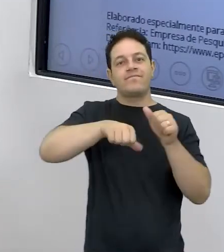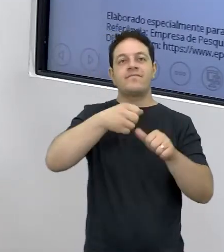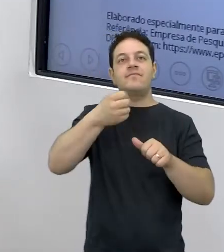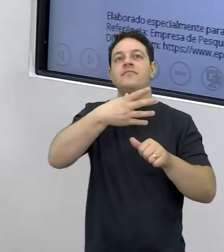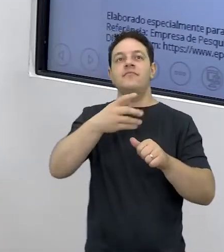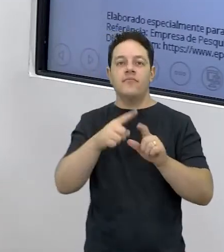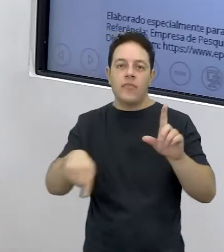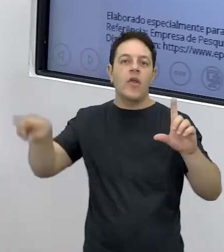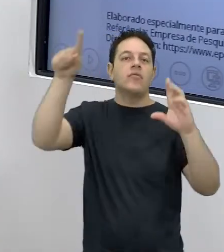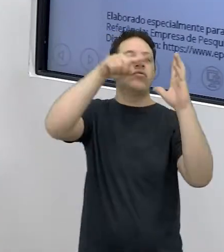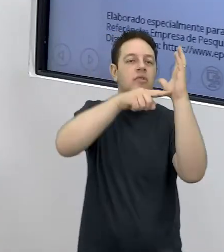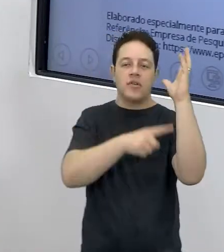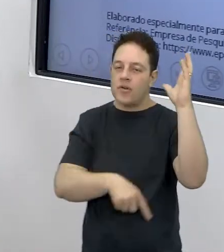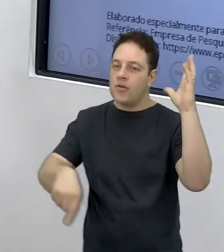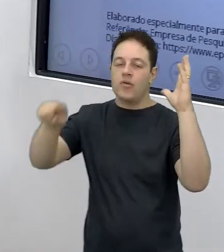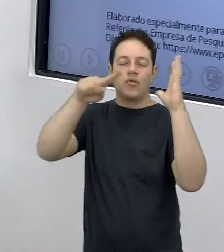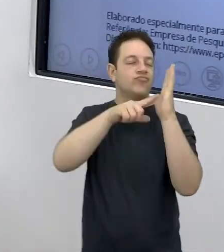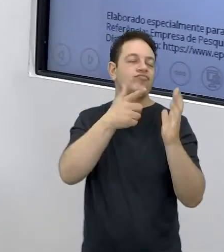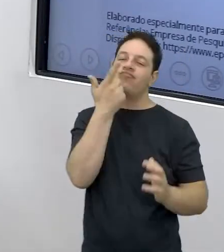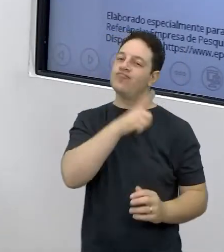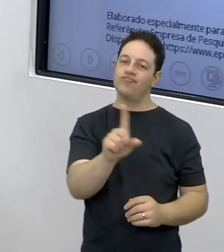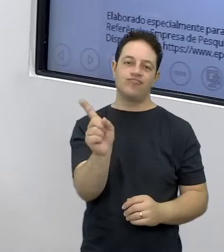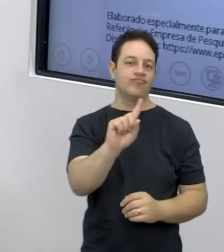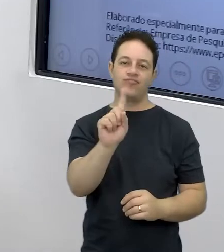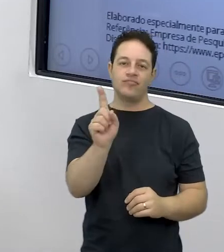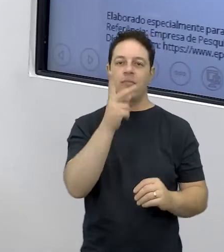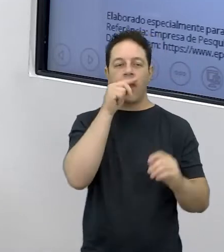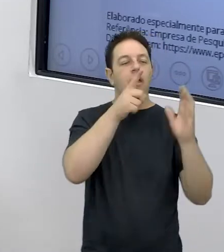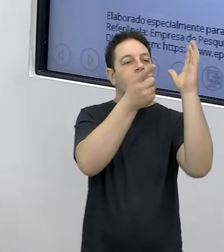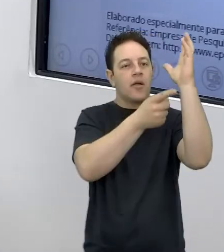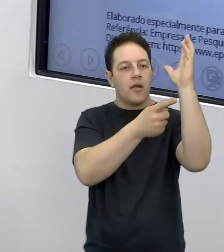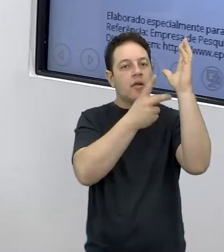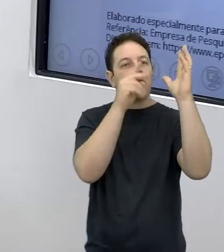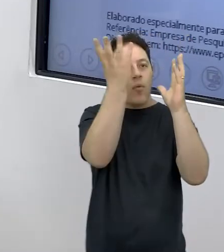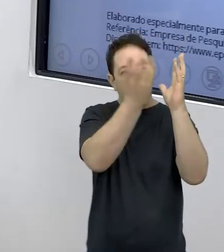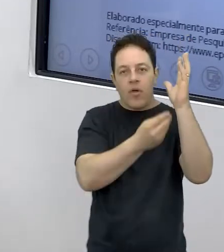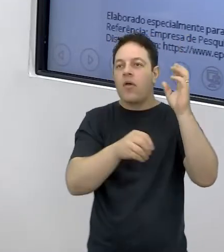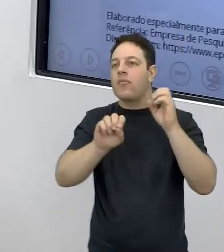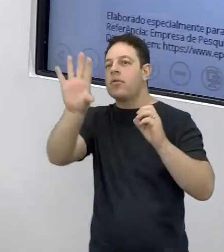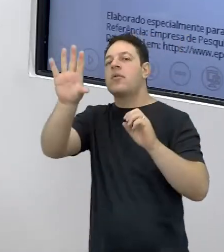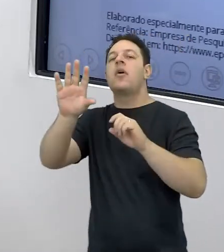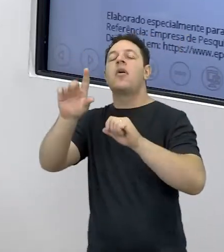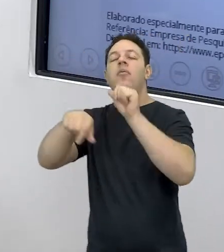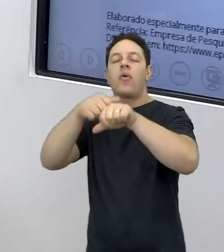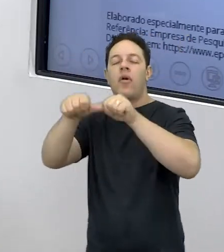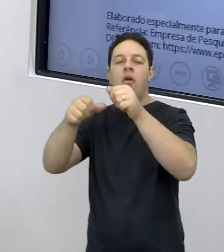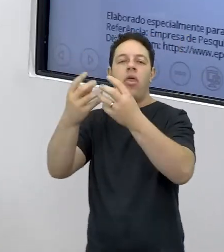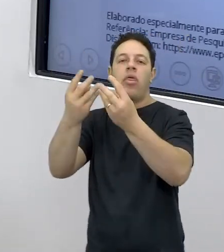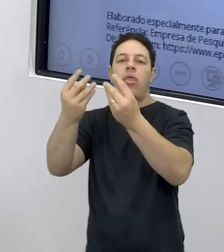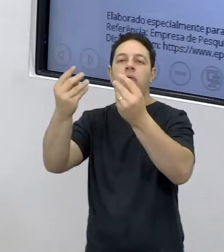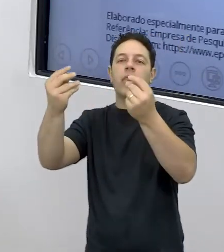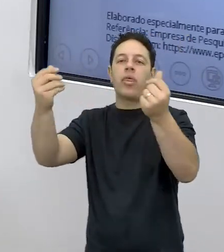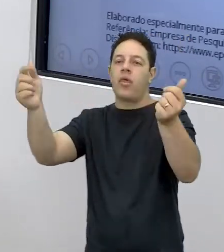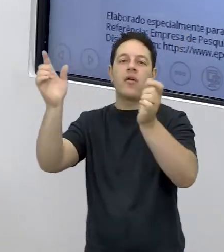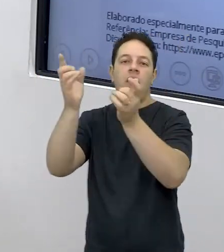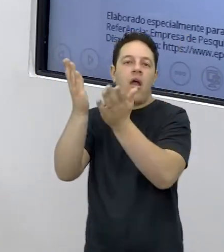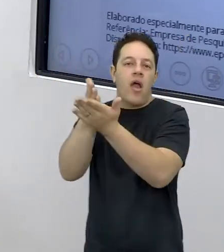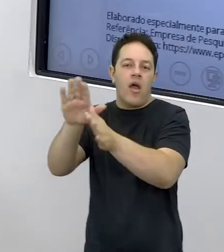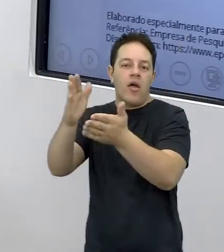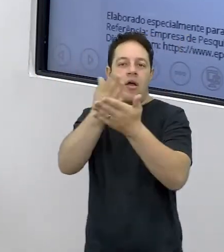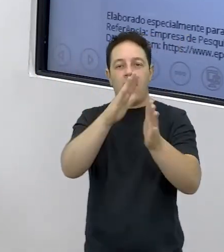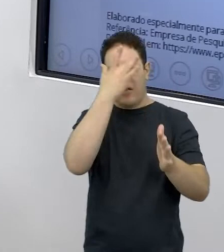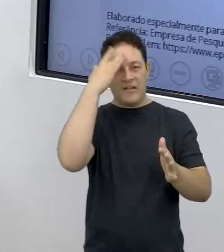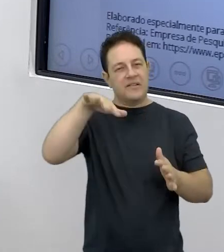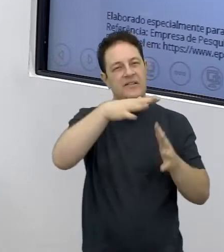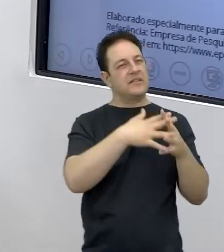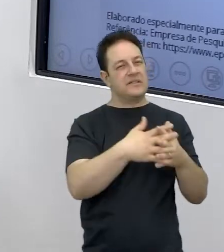bom? Você não consegue reutilizar, não consegue reaproveitar e nem pegar facilmente. Tem fim, tá bom? Então, muita gente se